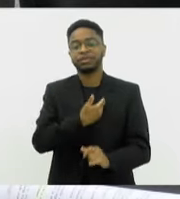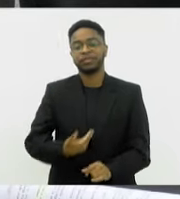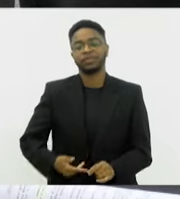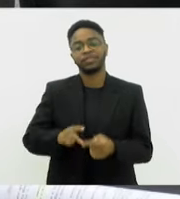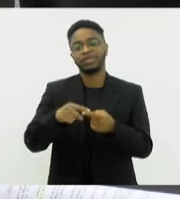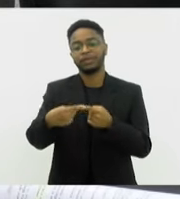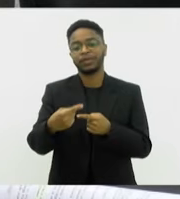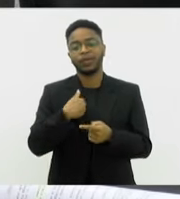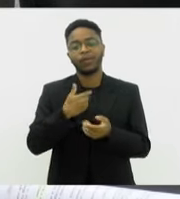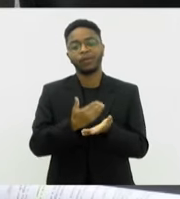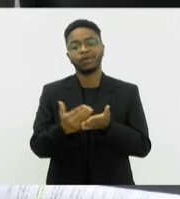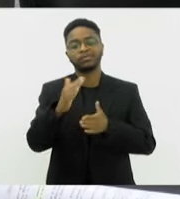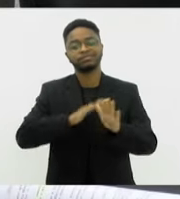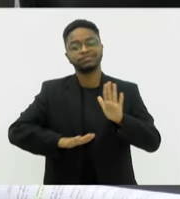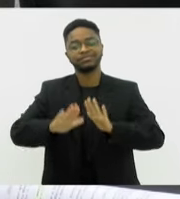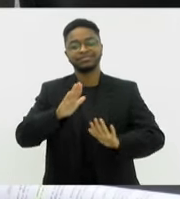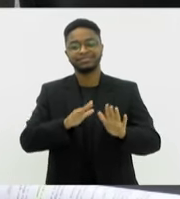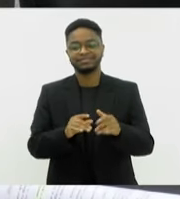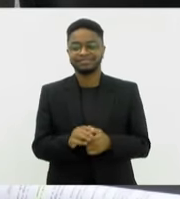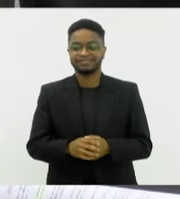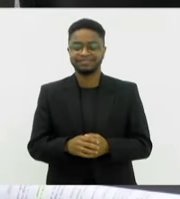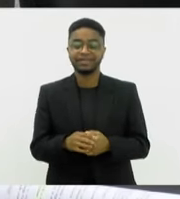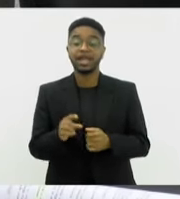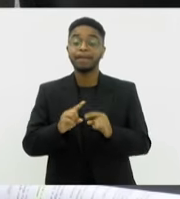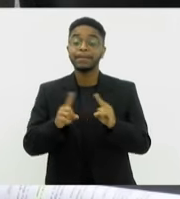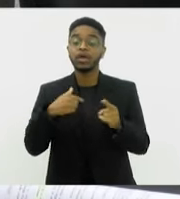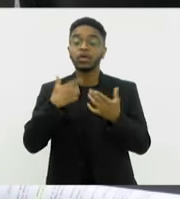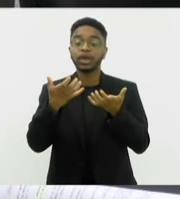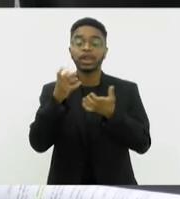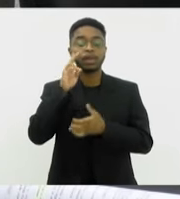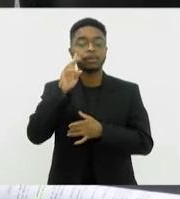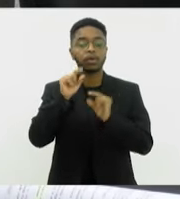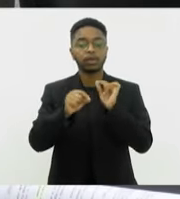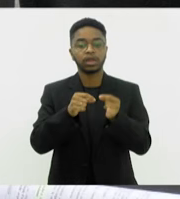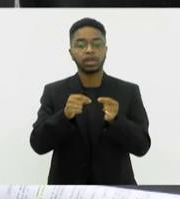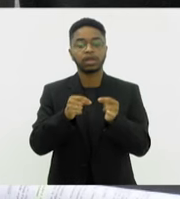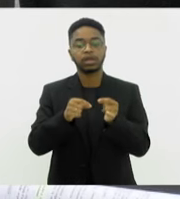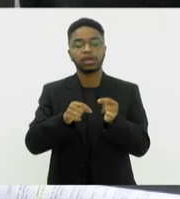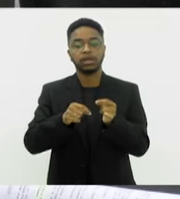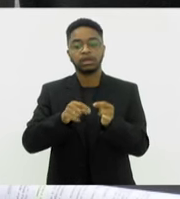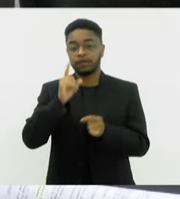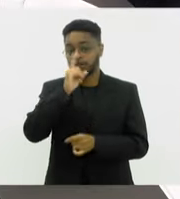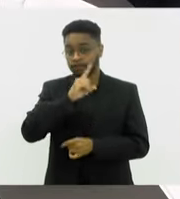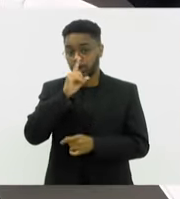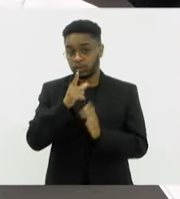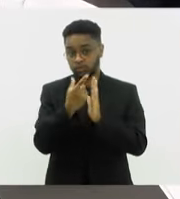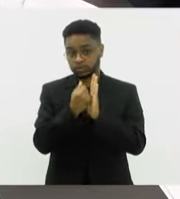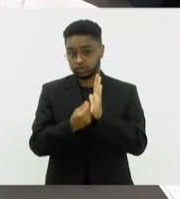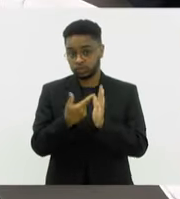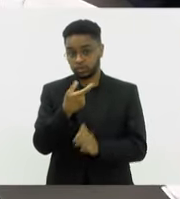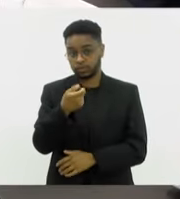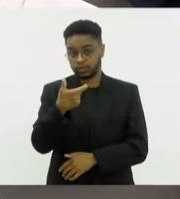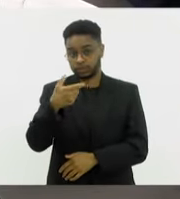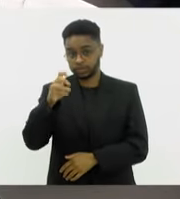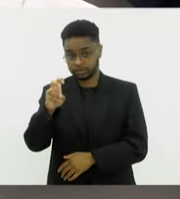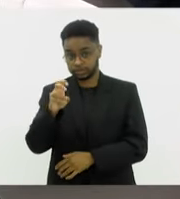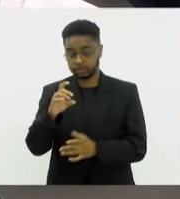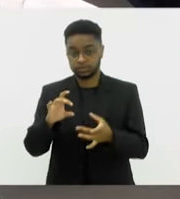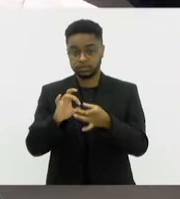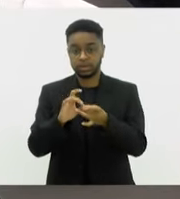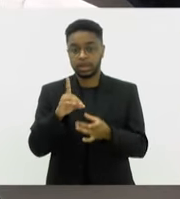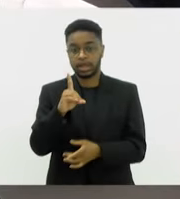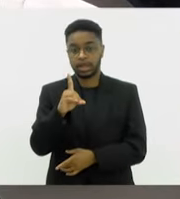cautela. Não, eu só queria lembrar que o déficit orçamentário para 2025, segundo a nossa